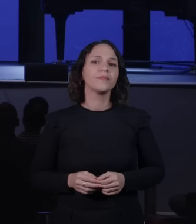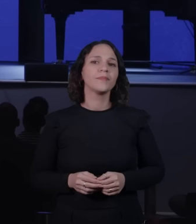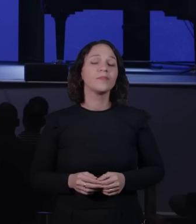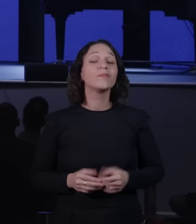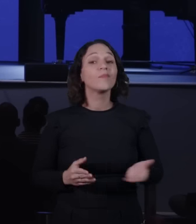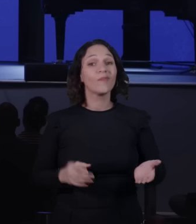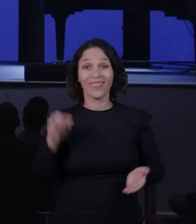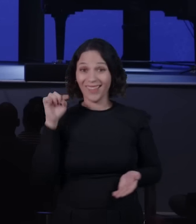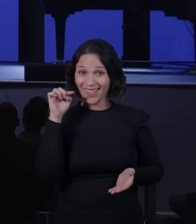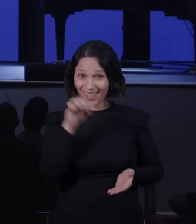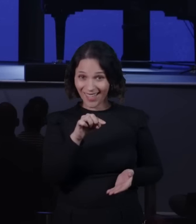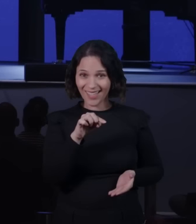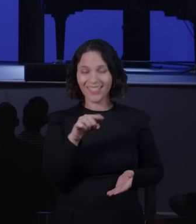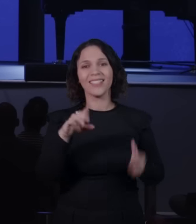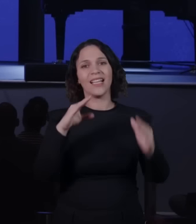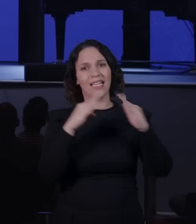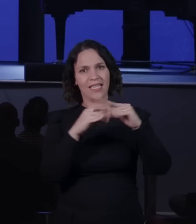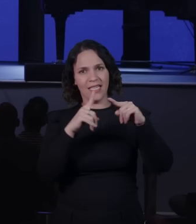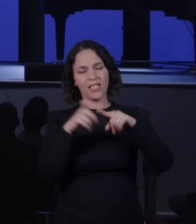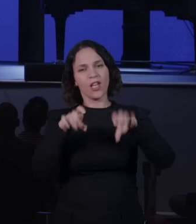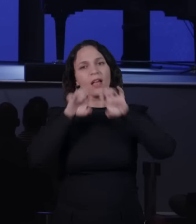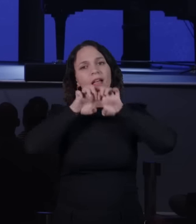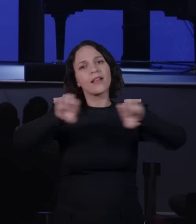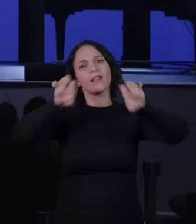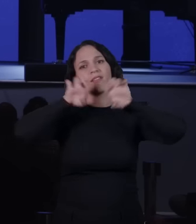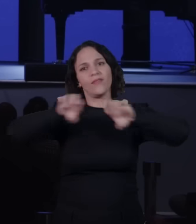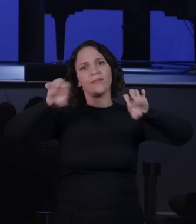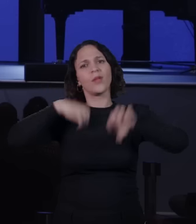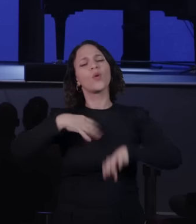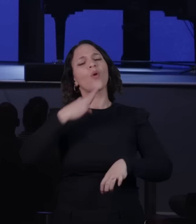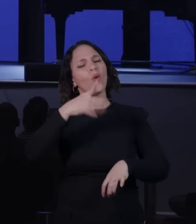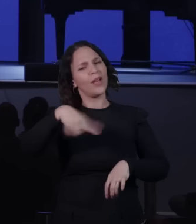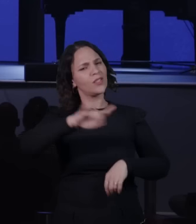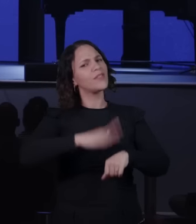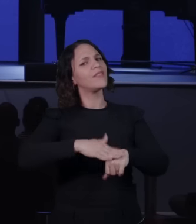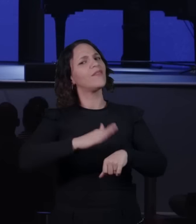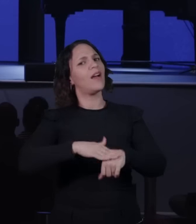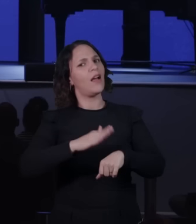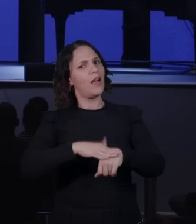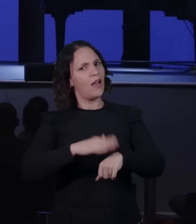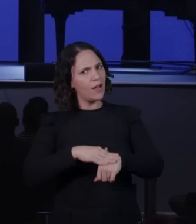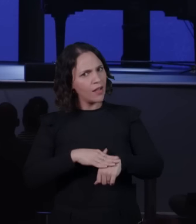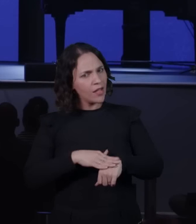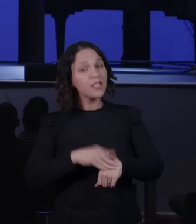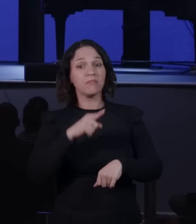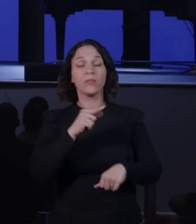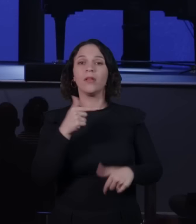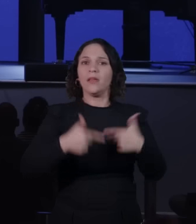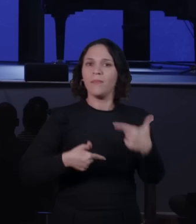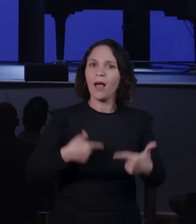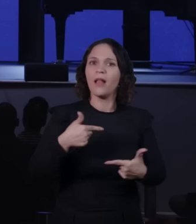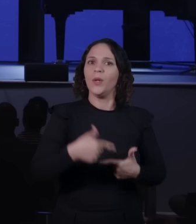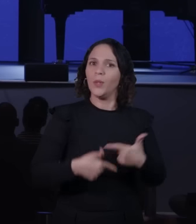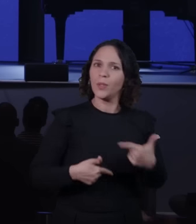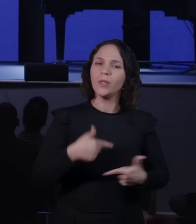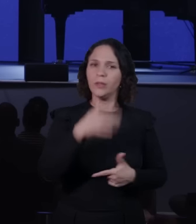essa era uma igreja evangelística que proclamava: conheço as tuas obras, tanto o teu labor,